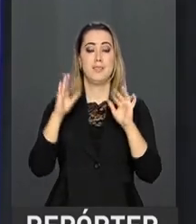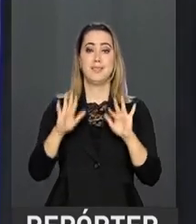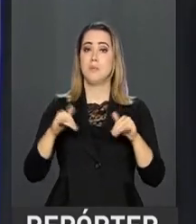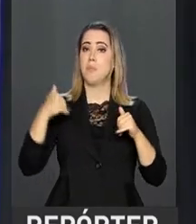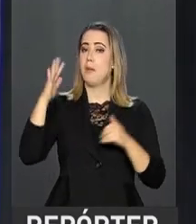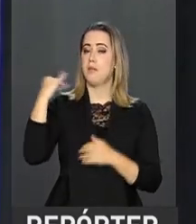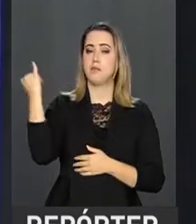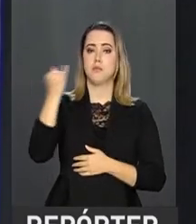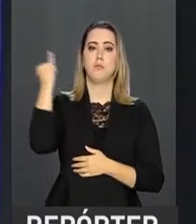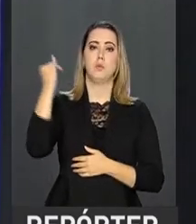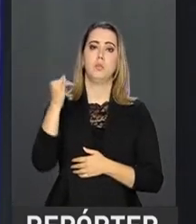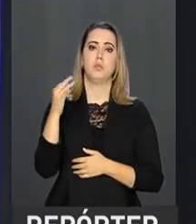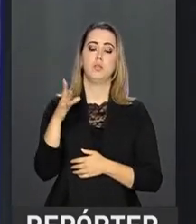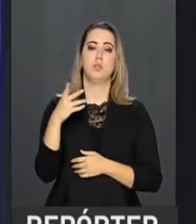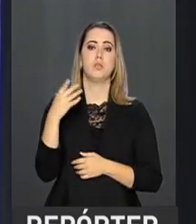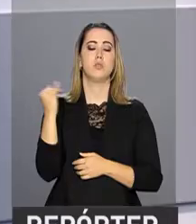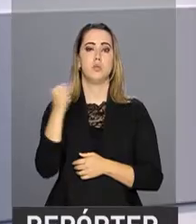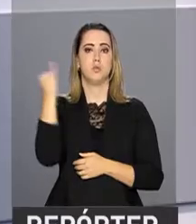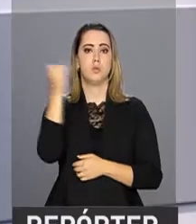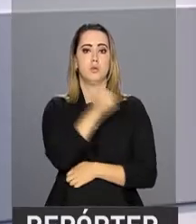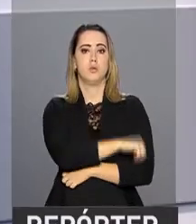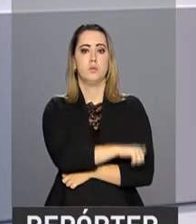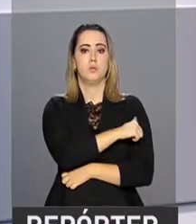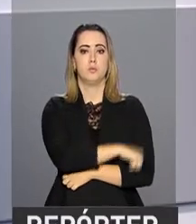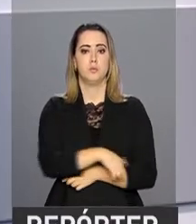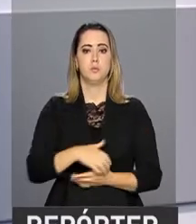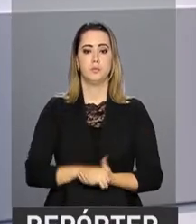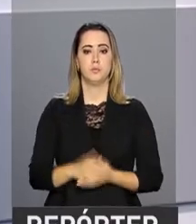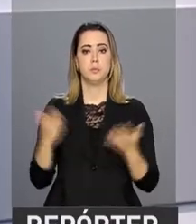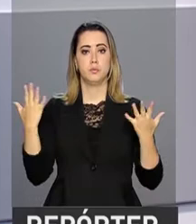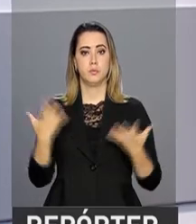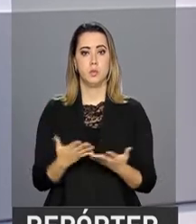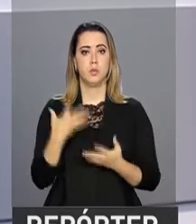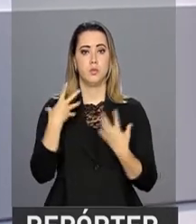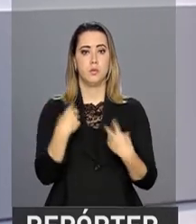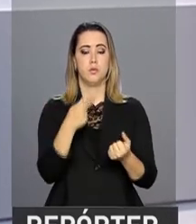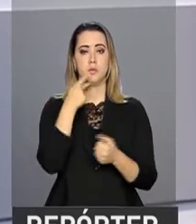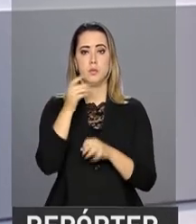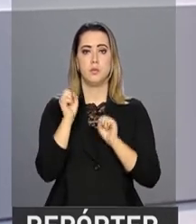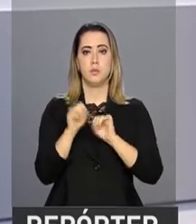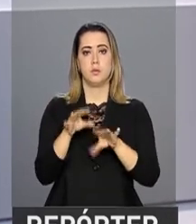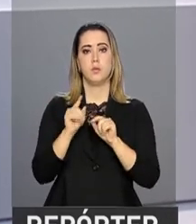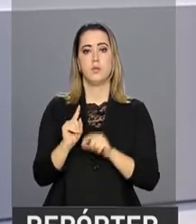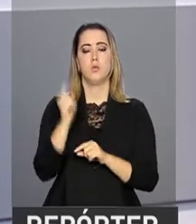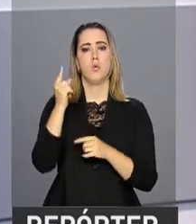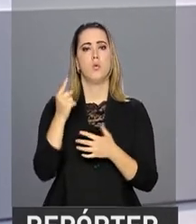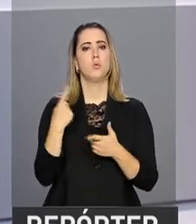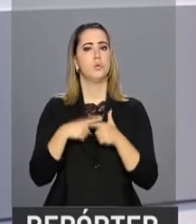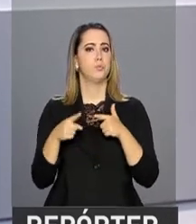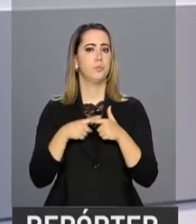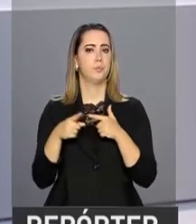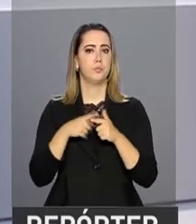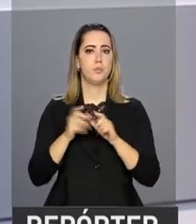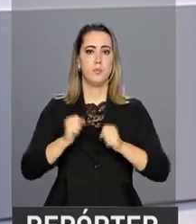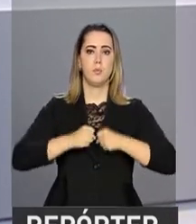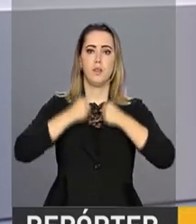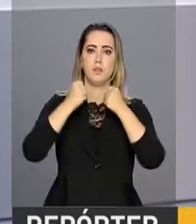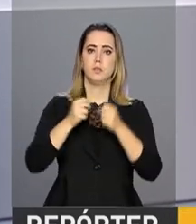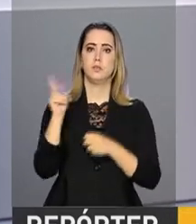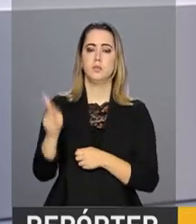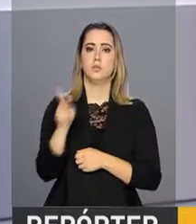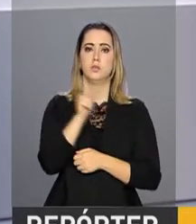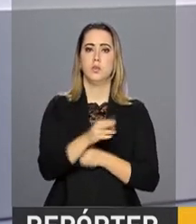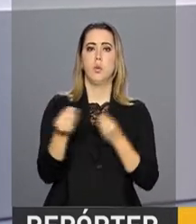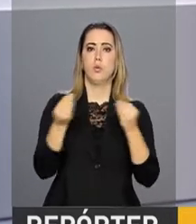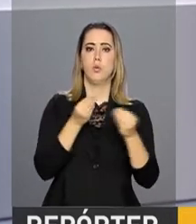sobretudo, fundamental para o Estado do Rio de Janeiro. Agora vamos falar de educação. Um dos dilemas enfrentados pelos professores é